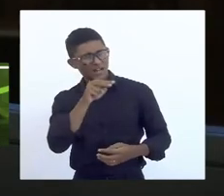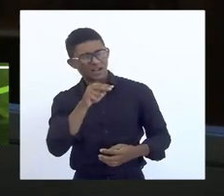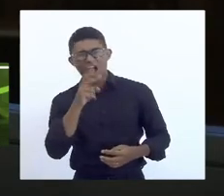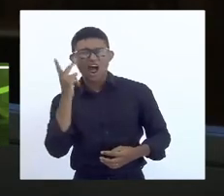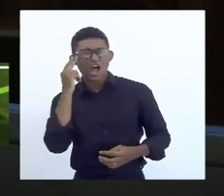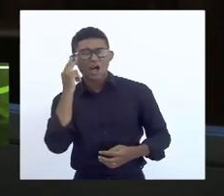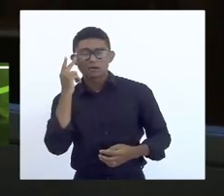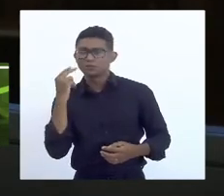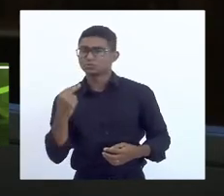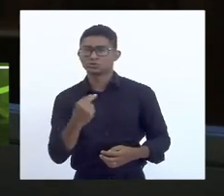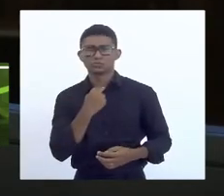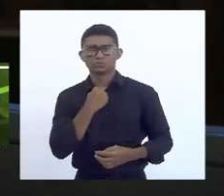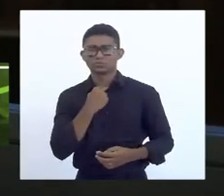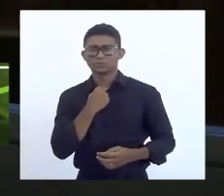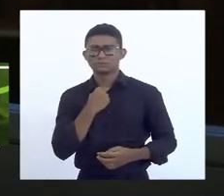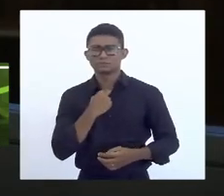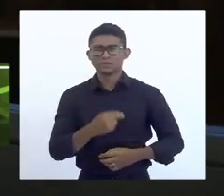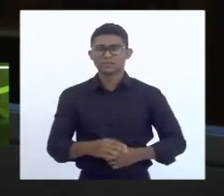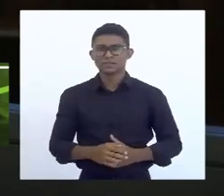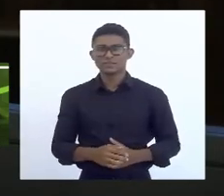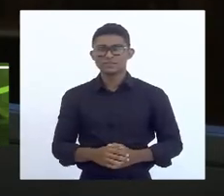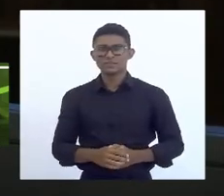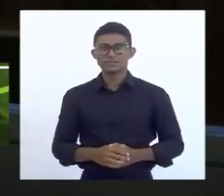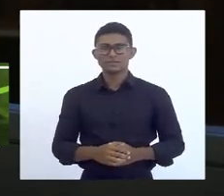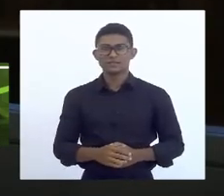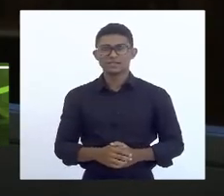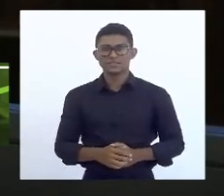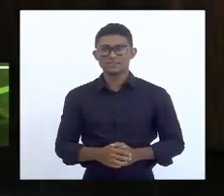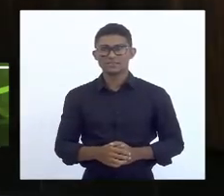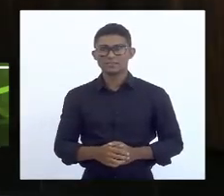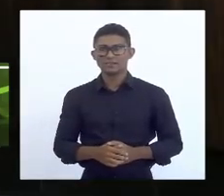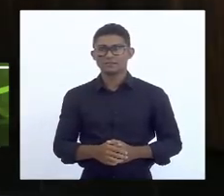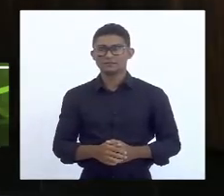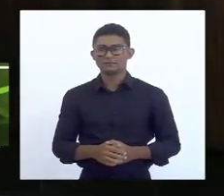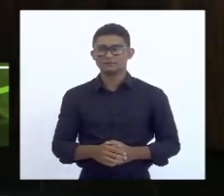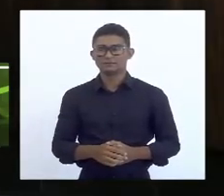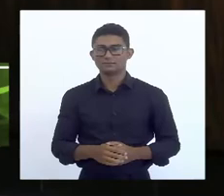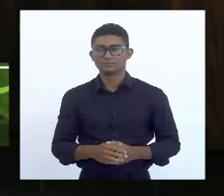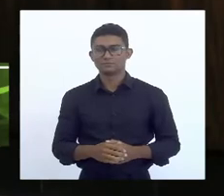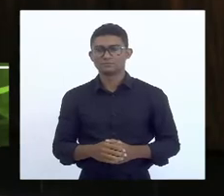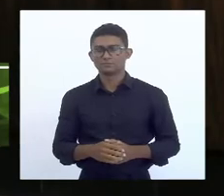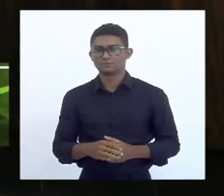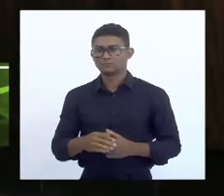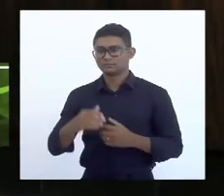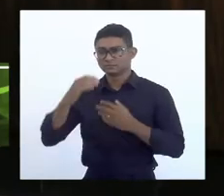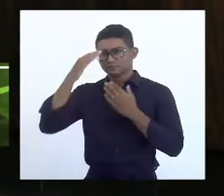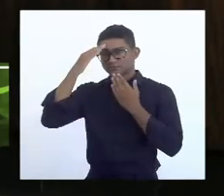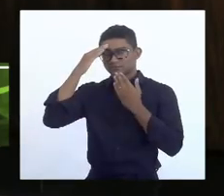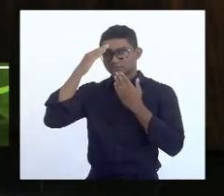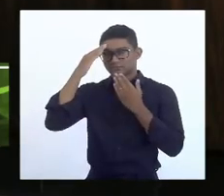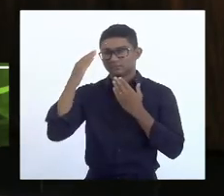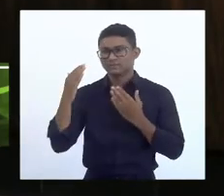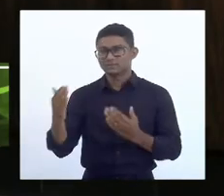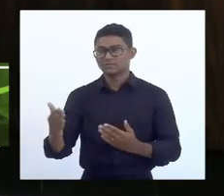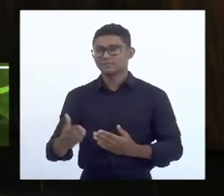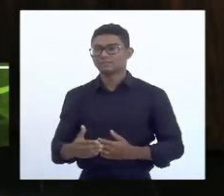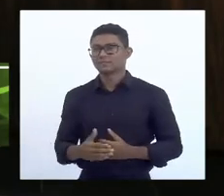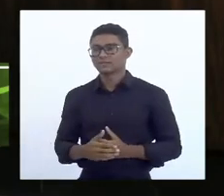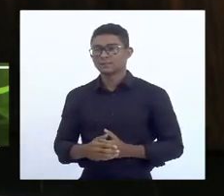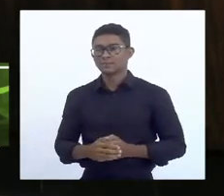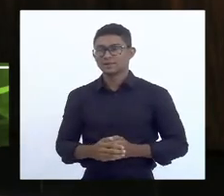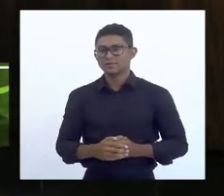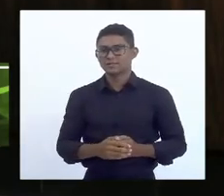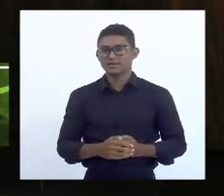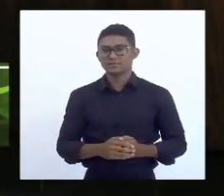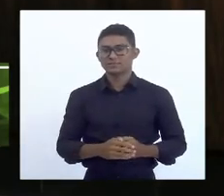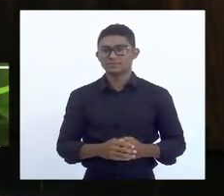é com você, Dene Brioli. Obrigada, Renata. Queria saudar a todos e a todas